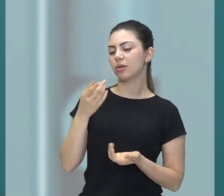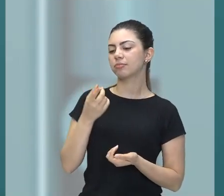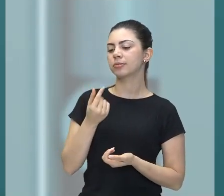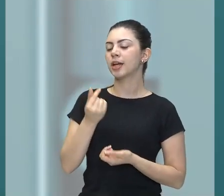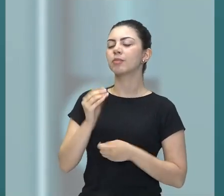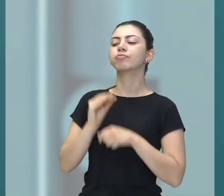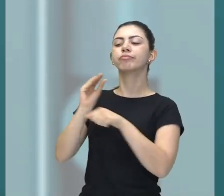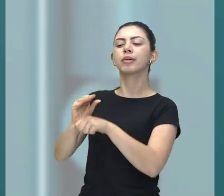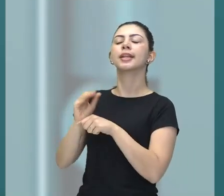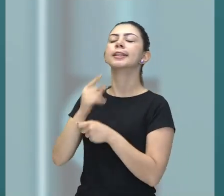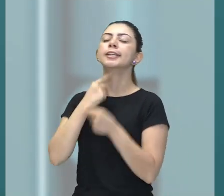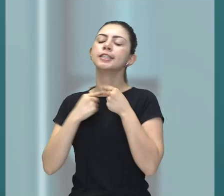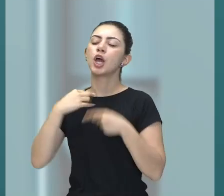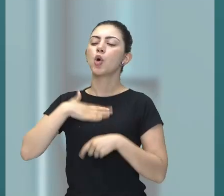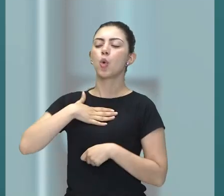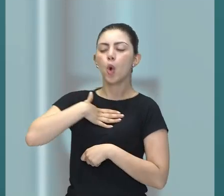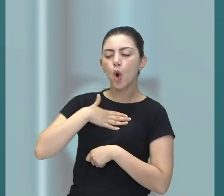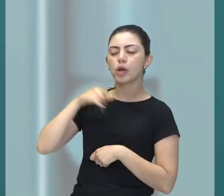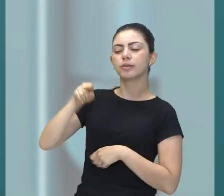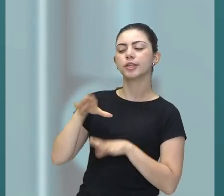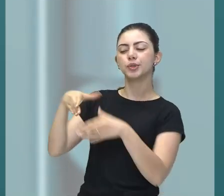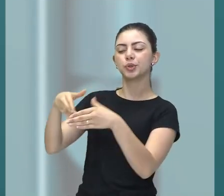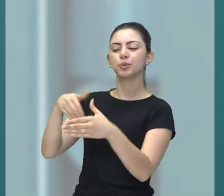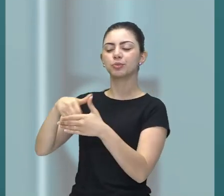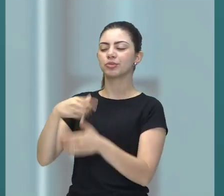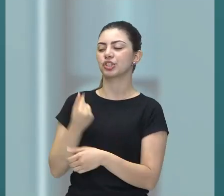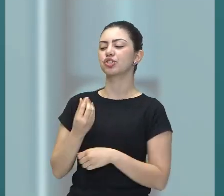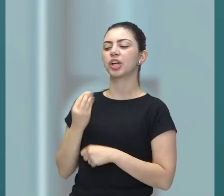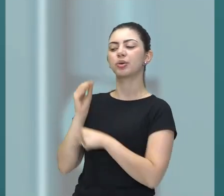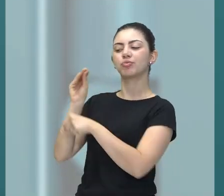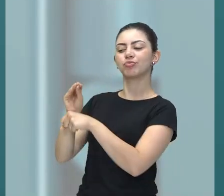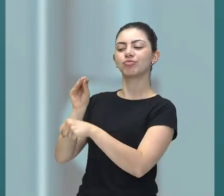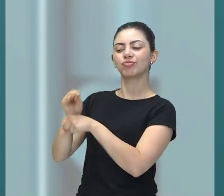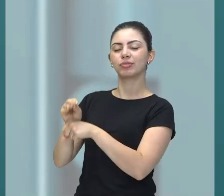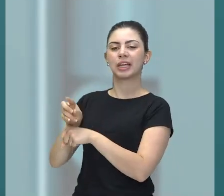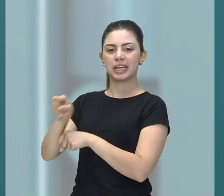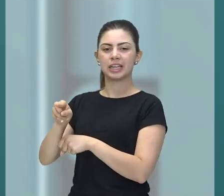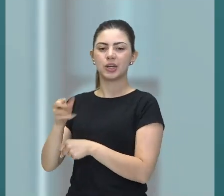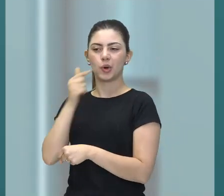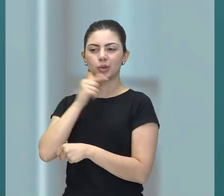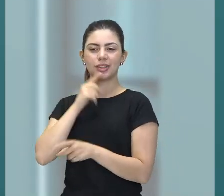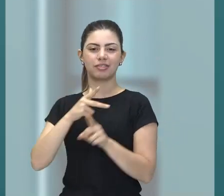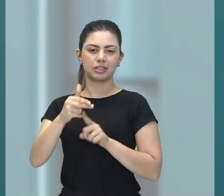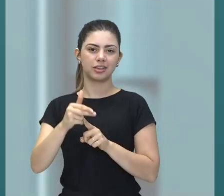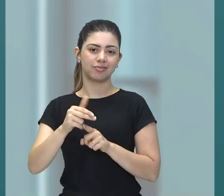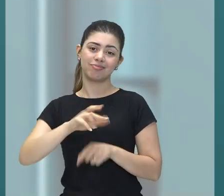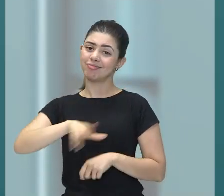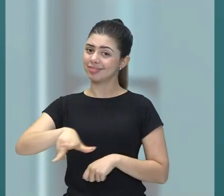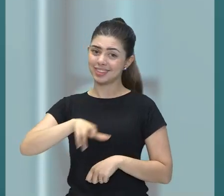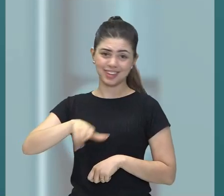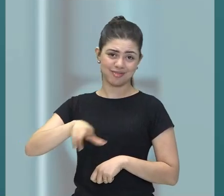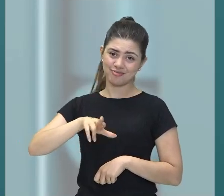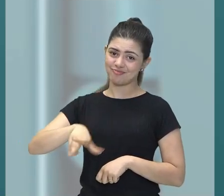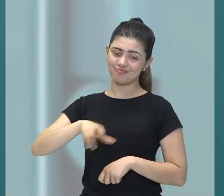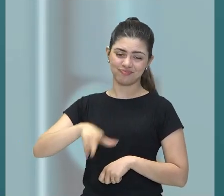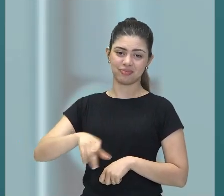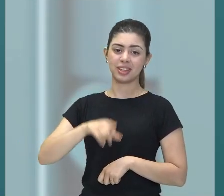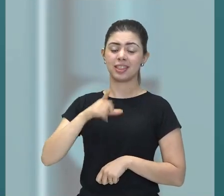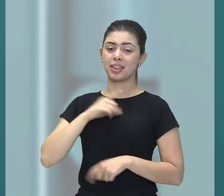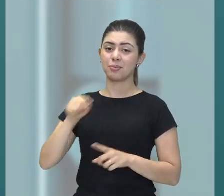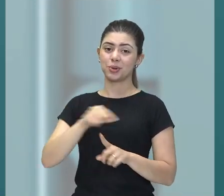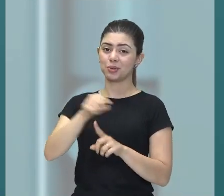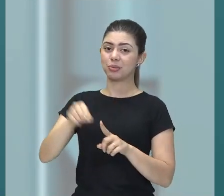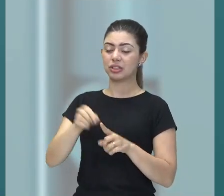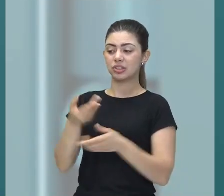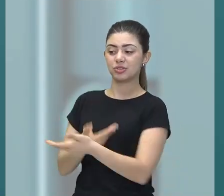bondade. Ah, eu gosto desse time, eu vou dar um dinheiro aqui para eles ganharem o campeonato. Não se trata disso. Na